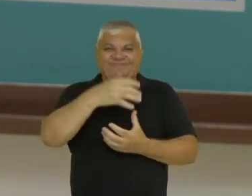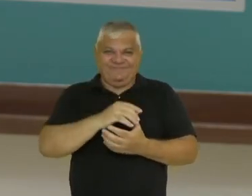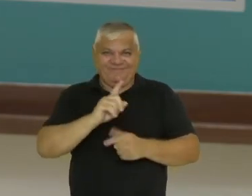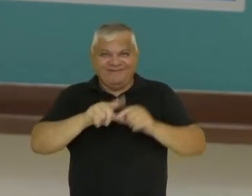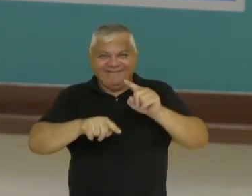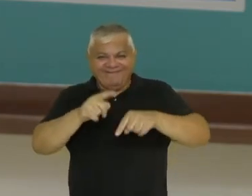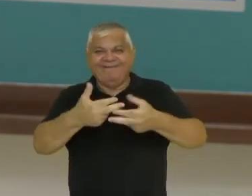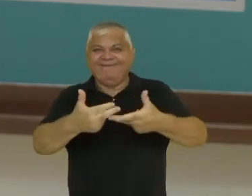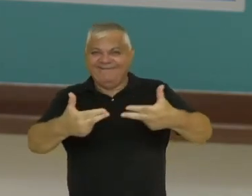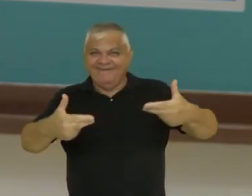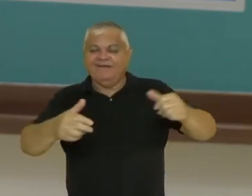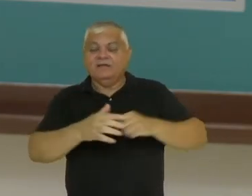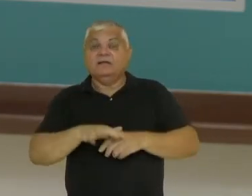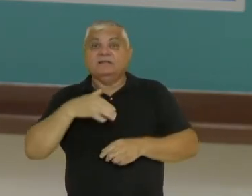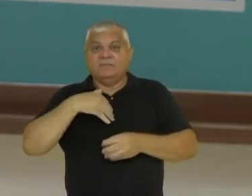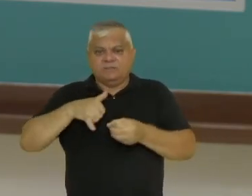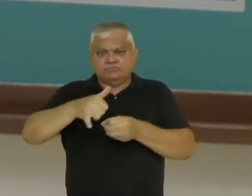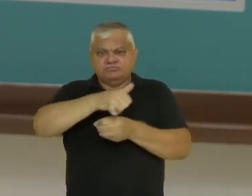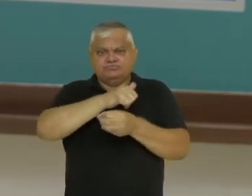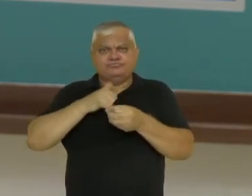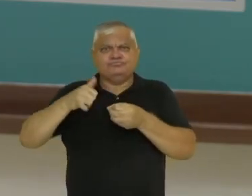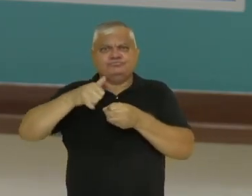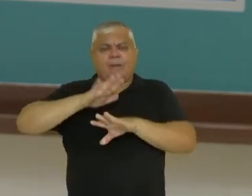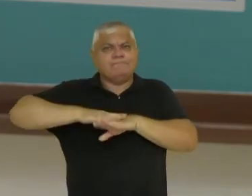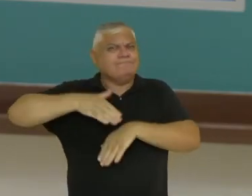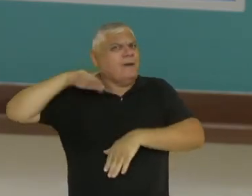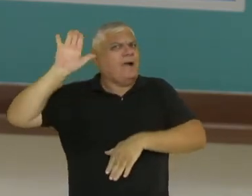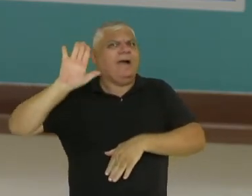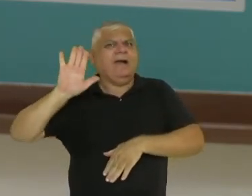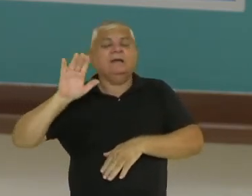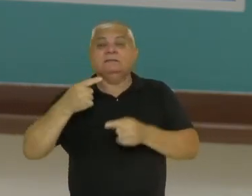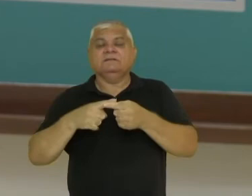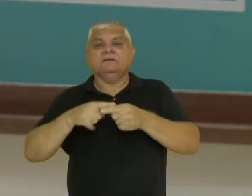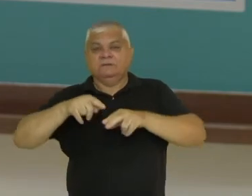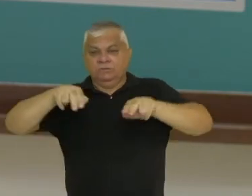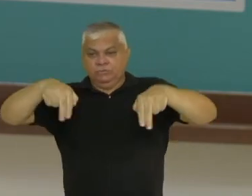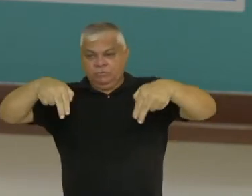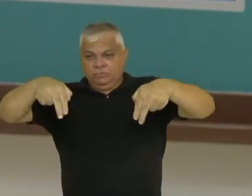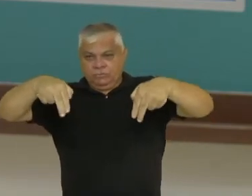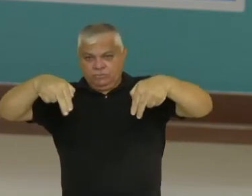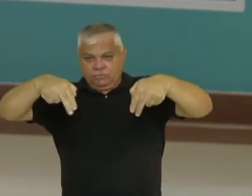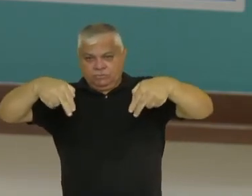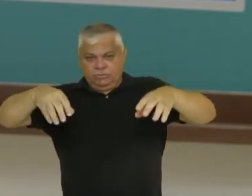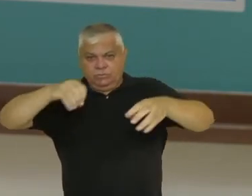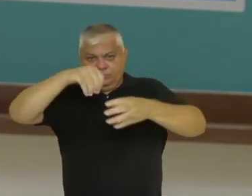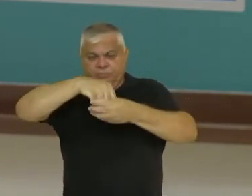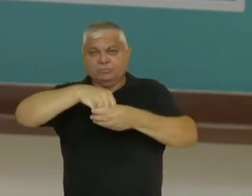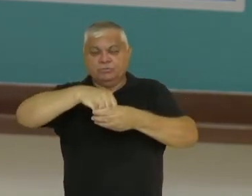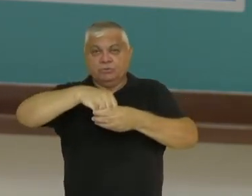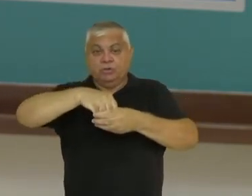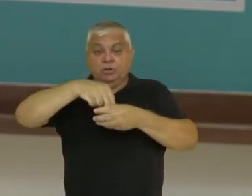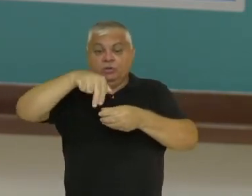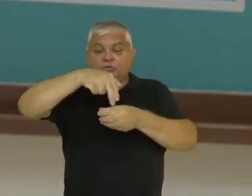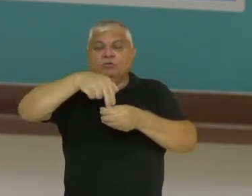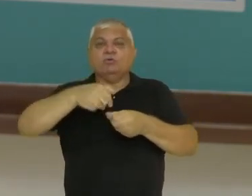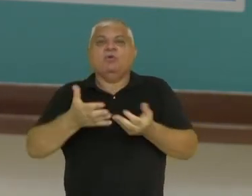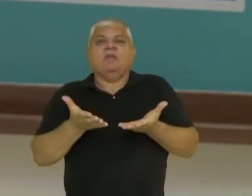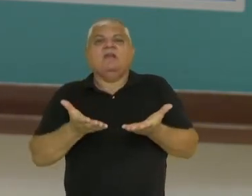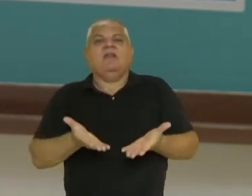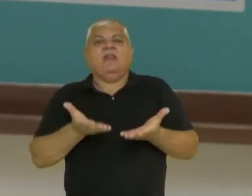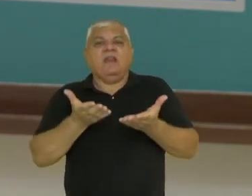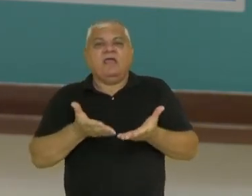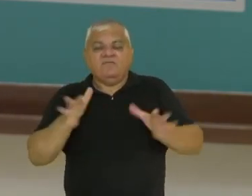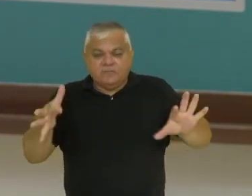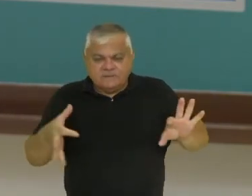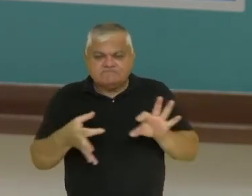elementos e grande energia. Tá? Então, na fusão, a gente vai ter átomos, né, núcleos mais leves que se